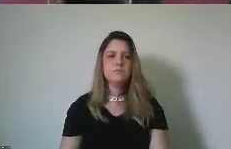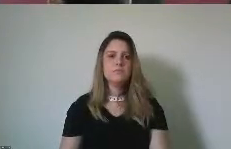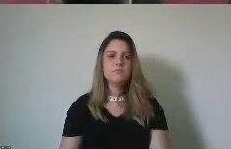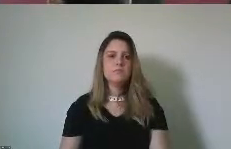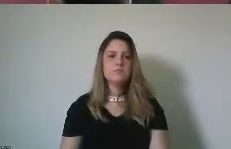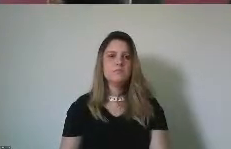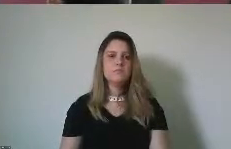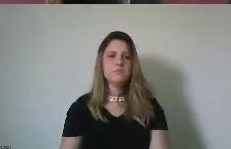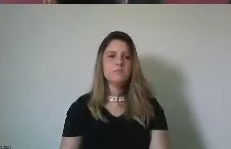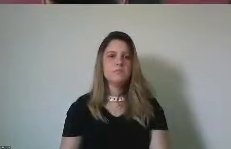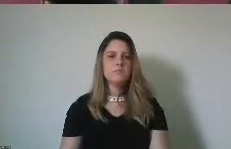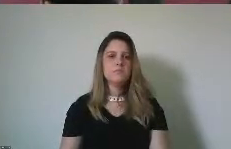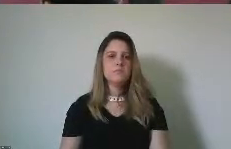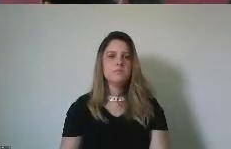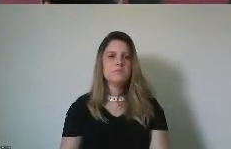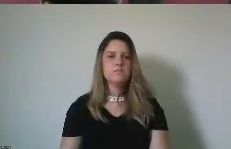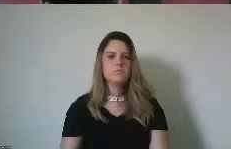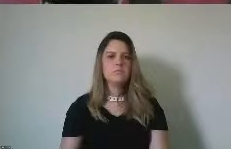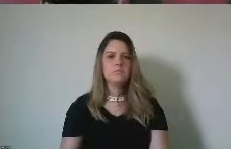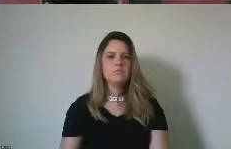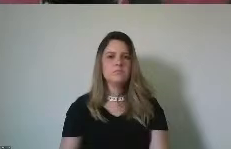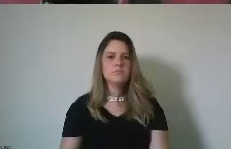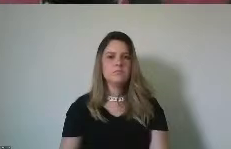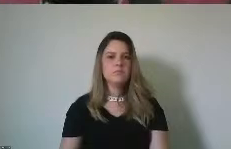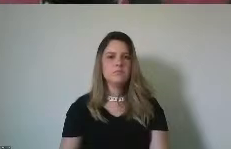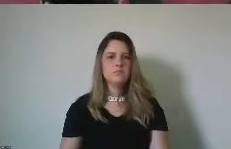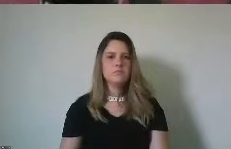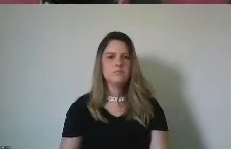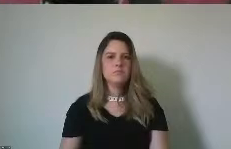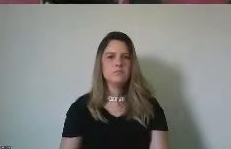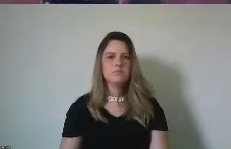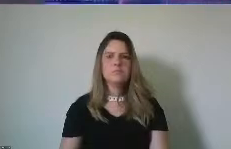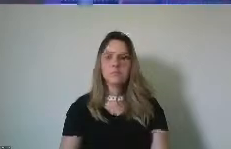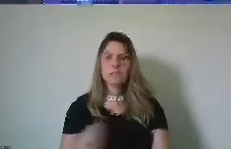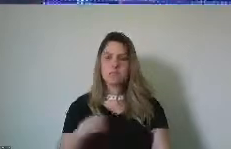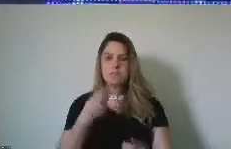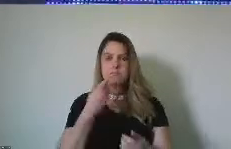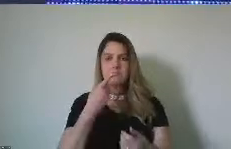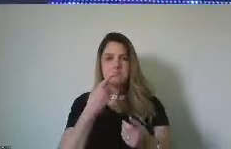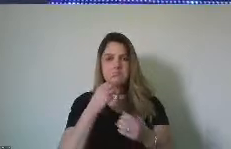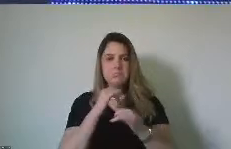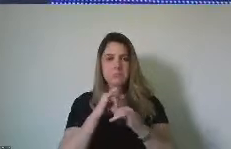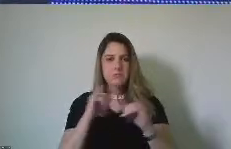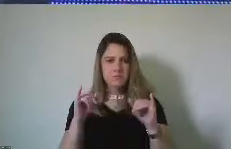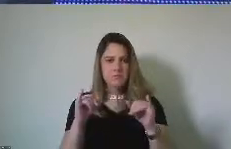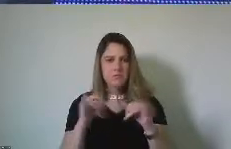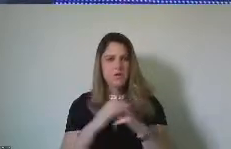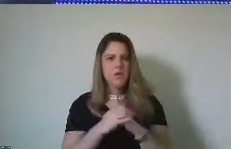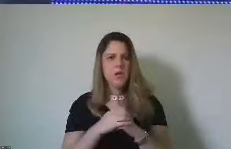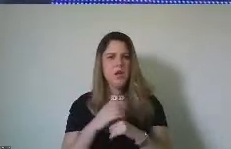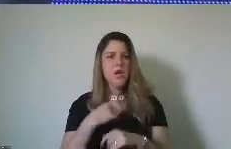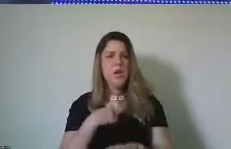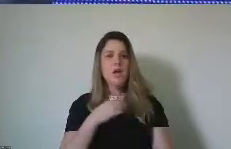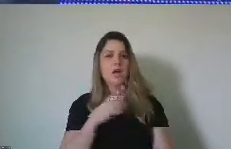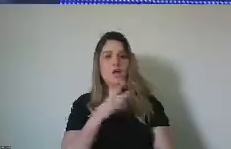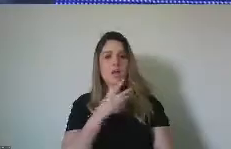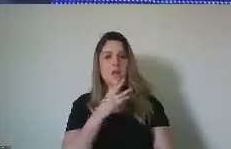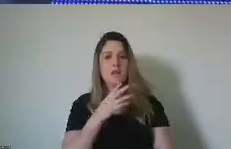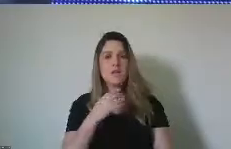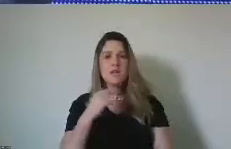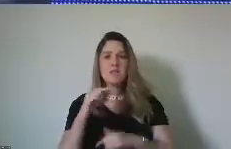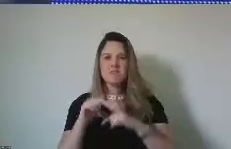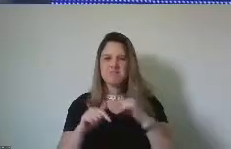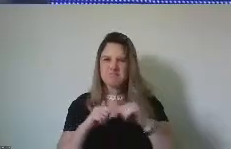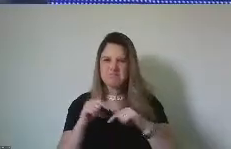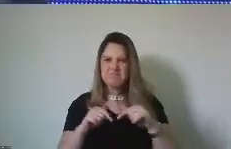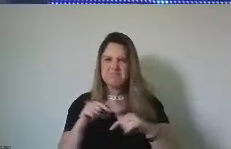deixa eu começar no sentido mais amplo depois eu passo para você Silvia primeiro eu queria reconhecer o excelente trabalho que anel